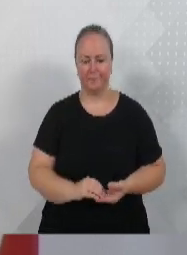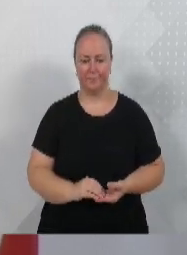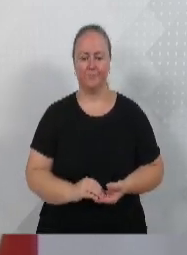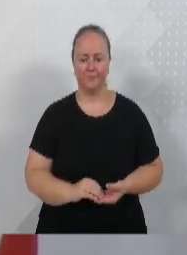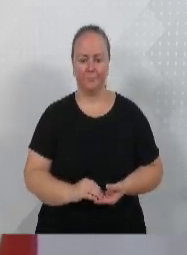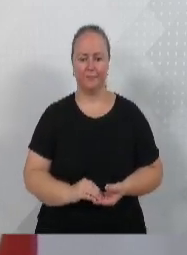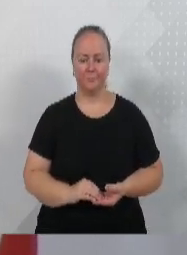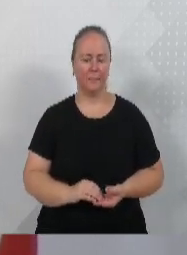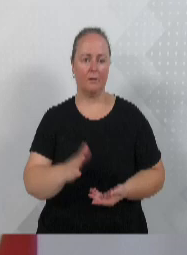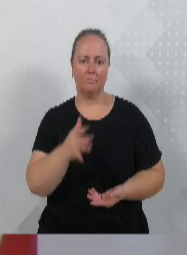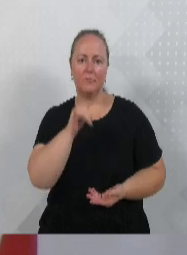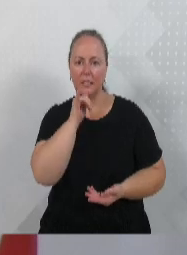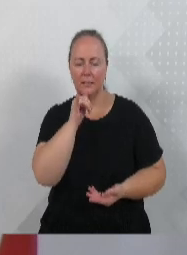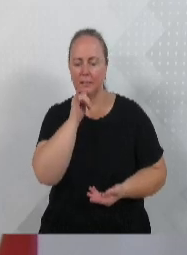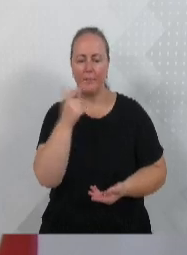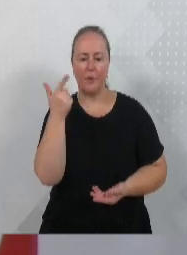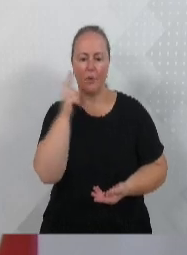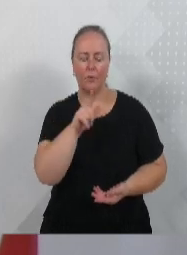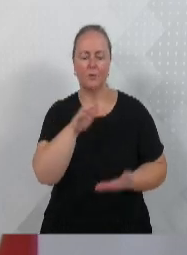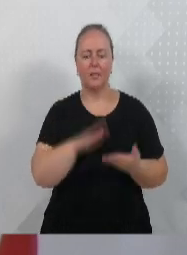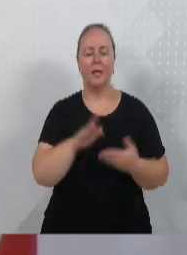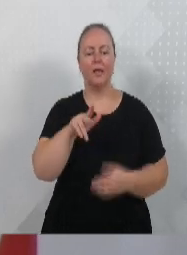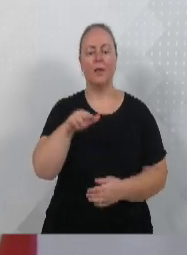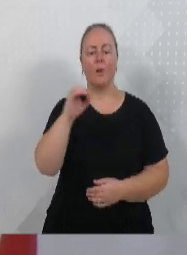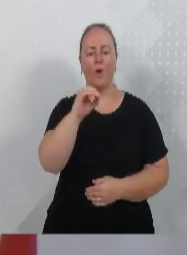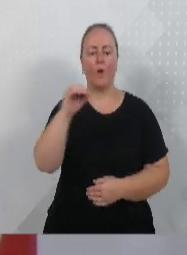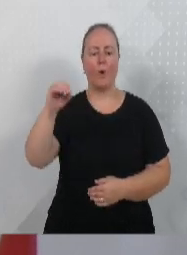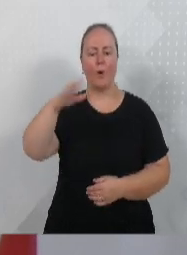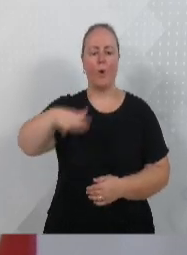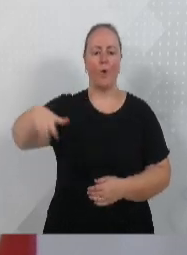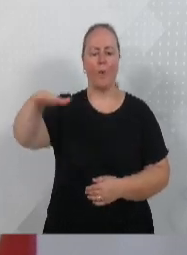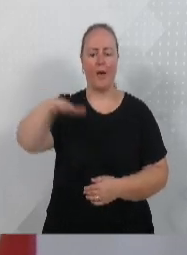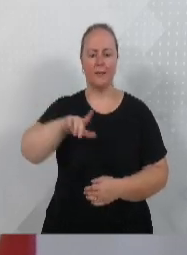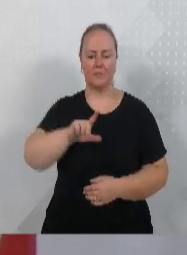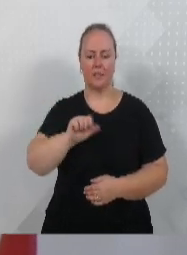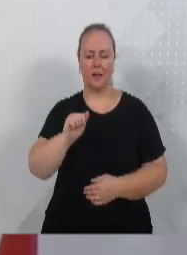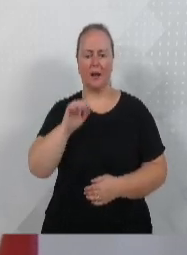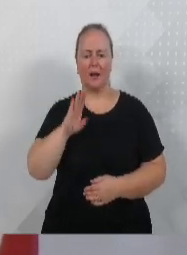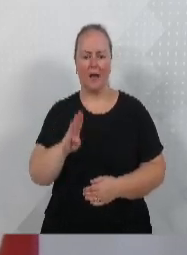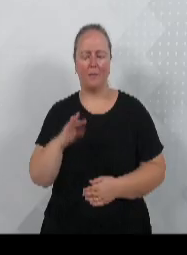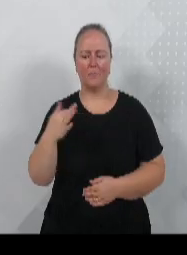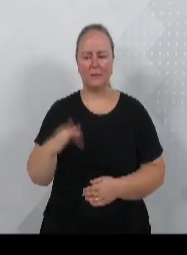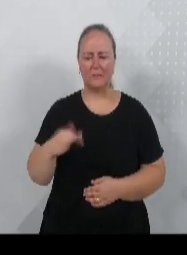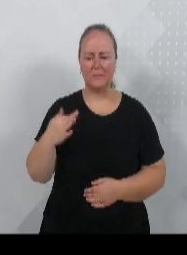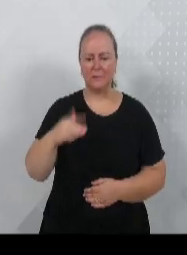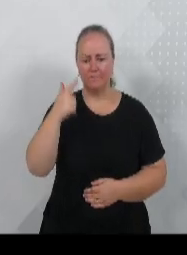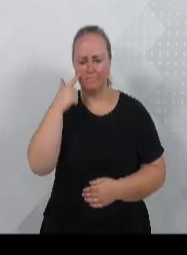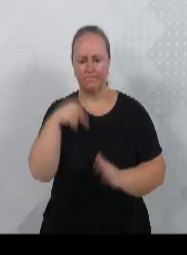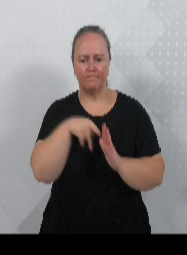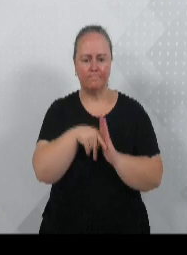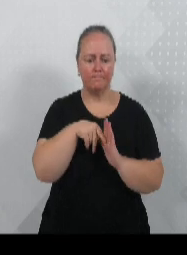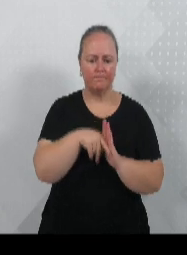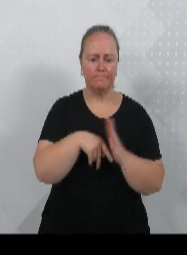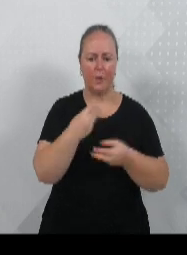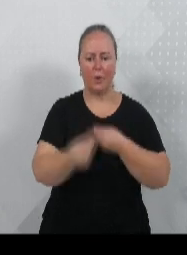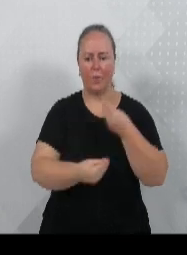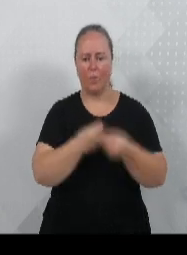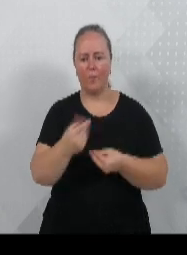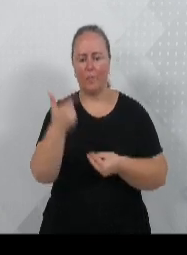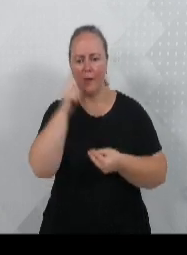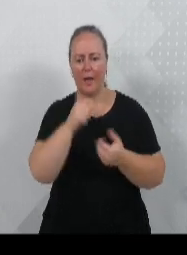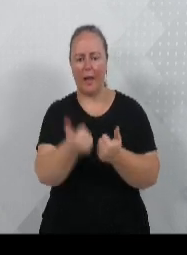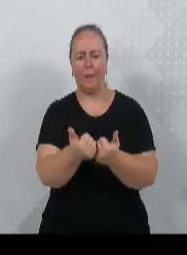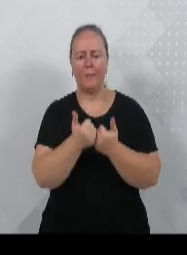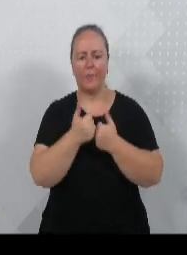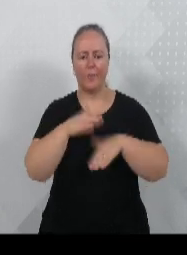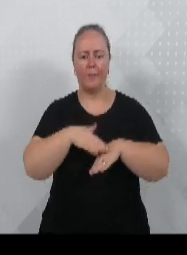como exemplo, né, no Oeste, um laboratório de dor, alguma coisa assim que possam ter mais apoio a